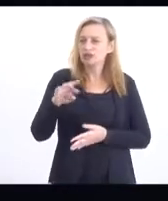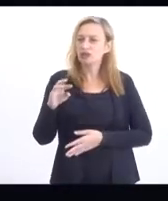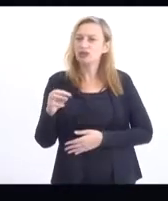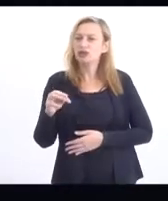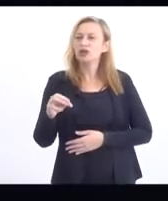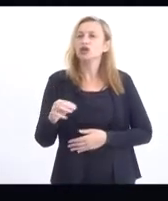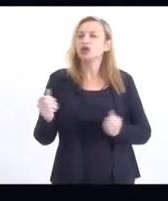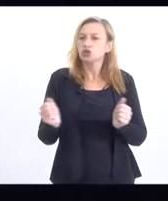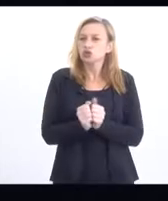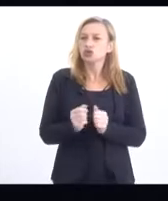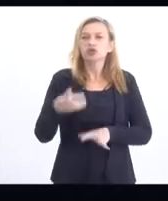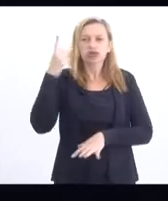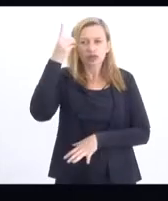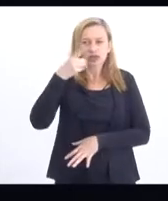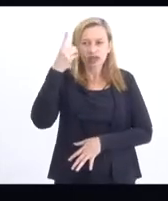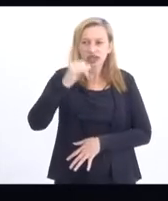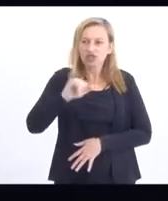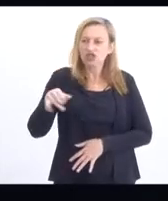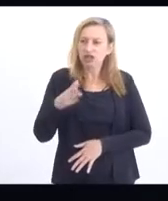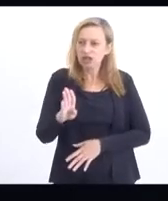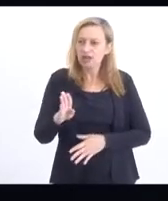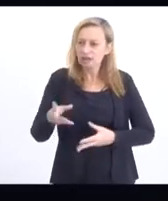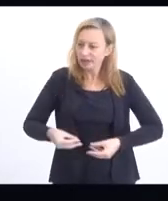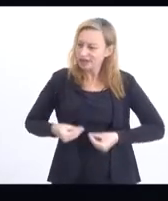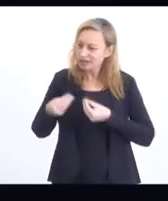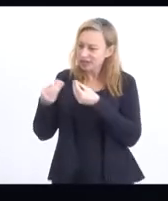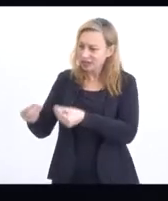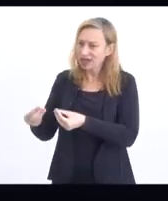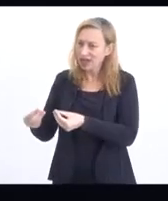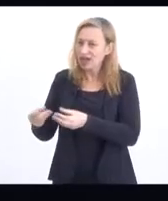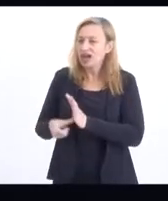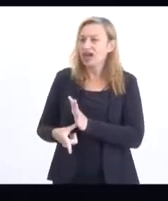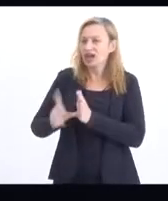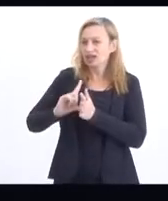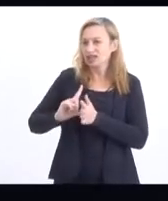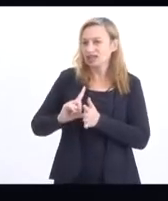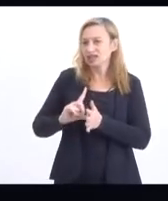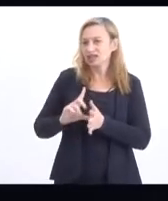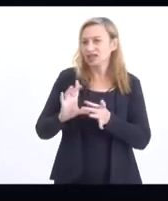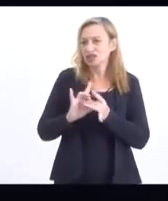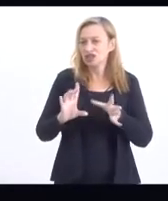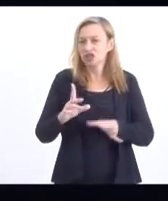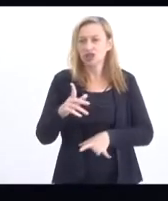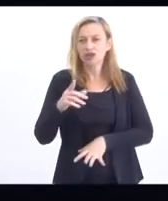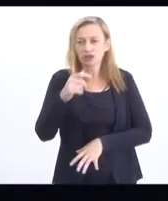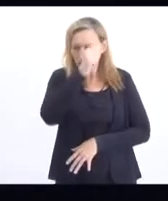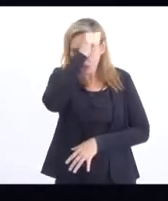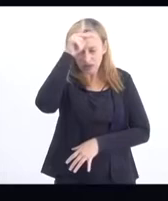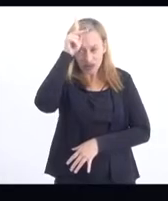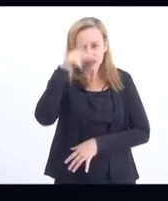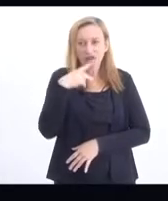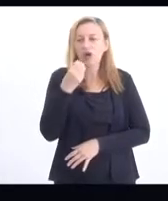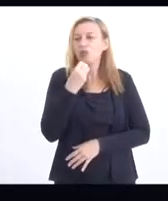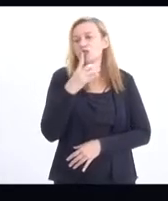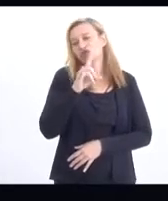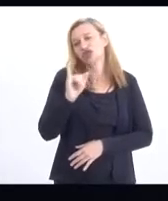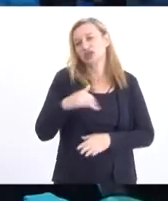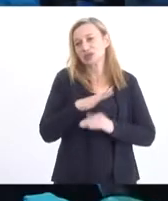um deputado Jair Alfredão, para a gente entregar a moção antes de passar a palavra para os prefeitos. Mais um bom dia a